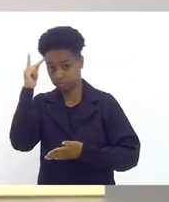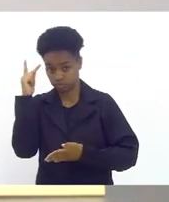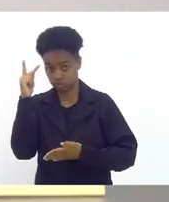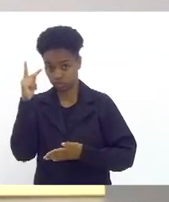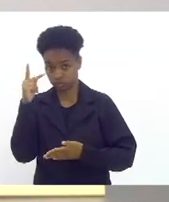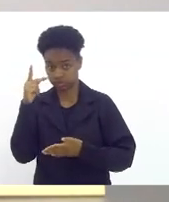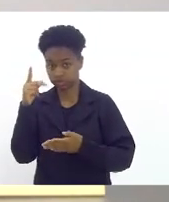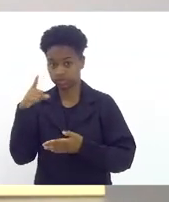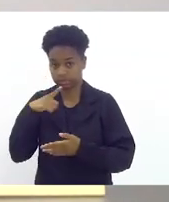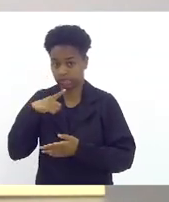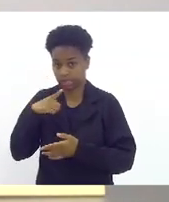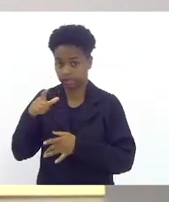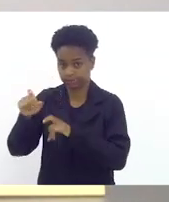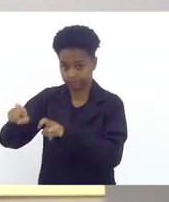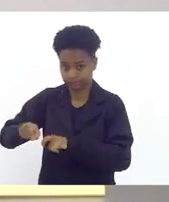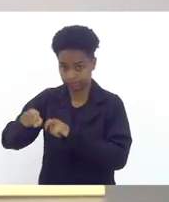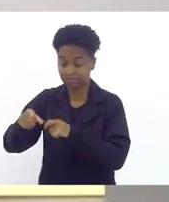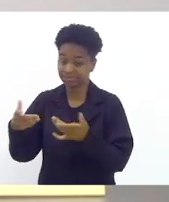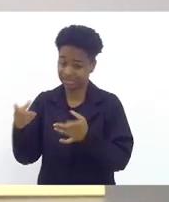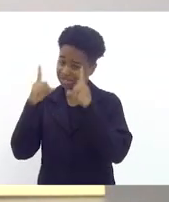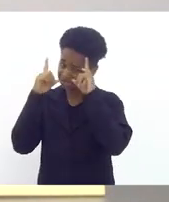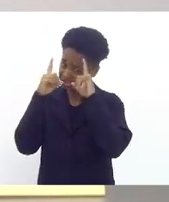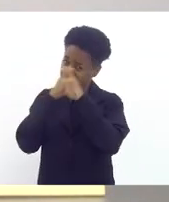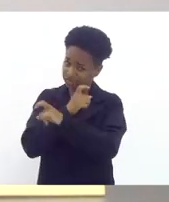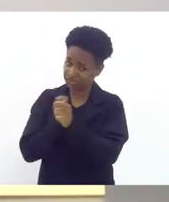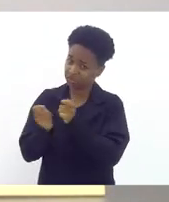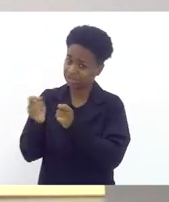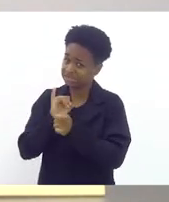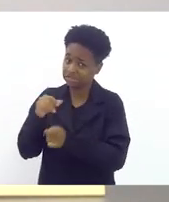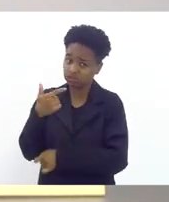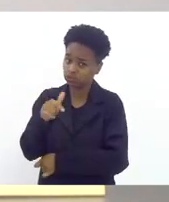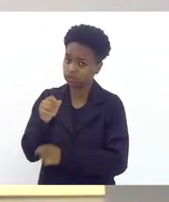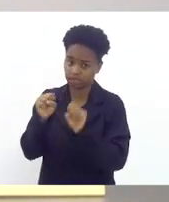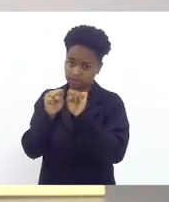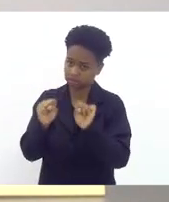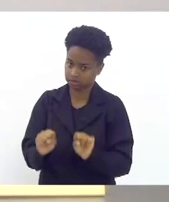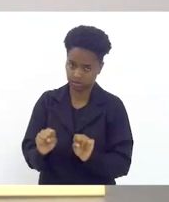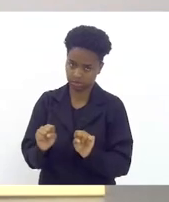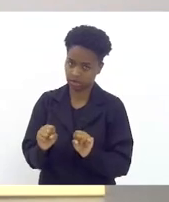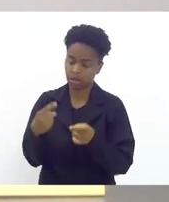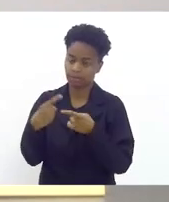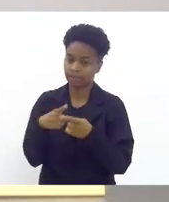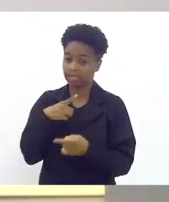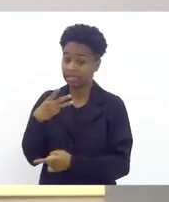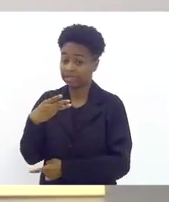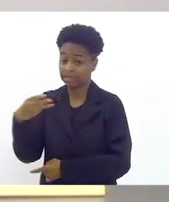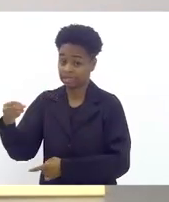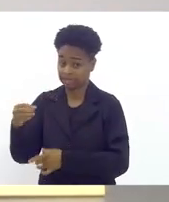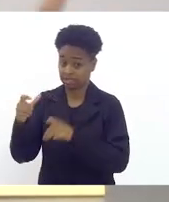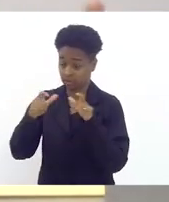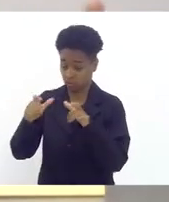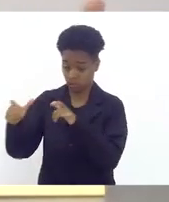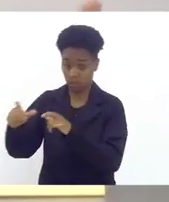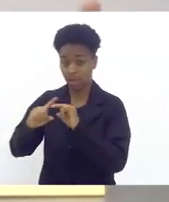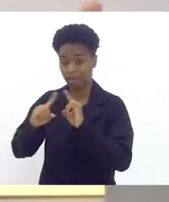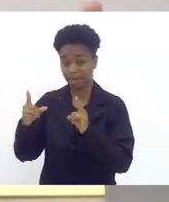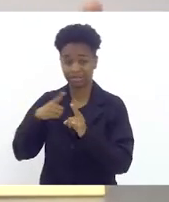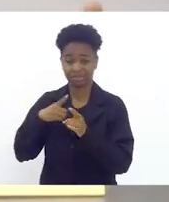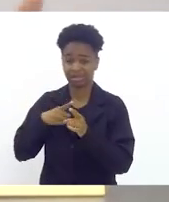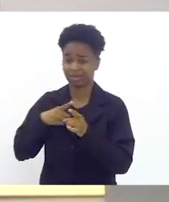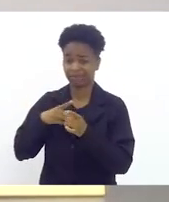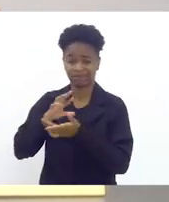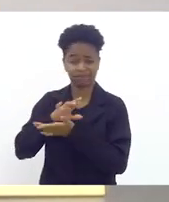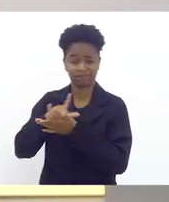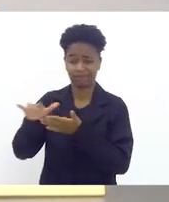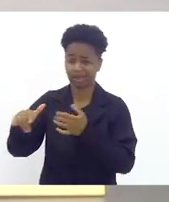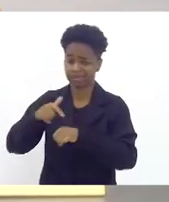que 300 proprietários é complexo você gerir sem um sistema são são 300 propriedades mas com muitos polígonos de restauração